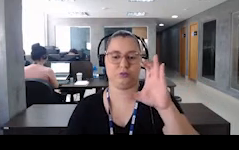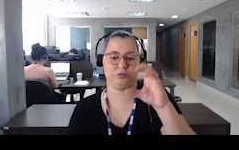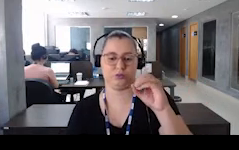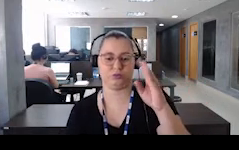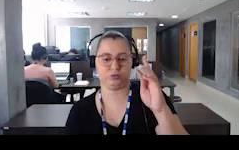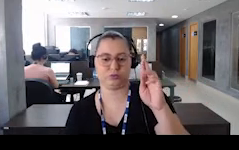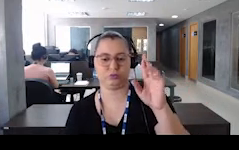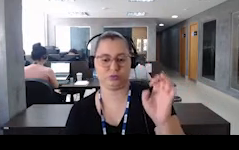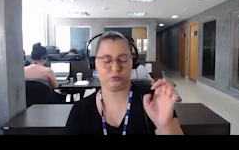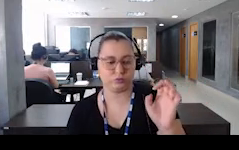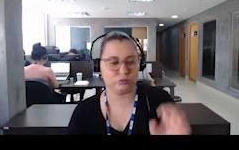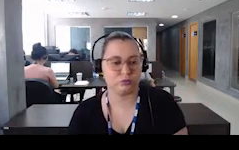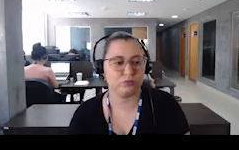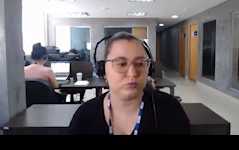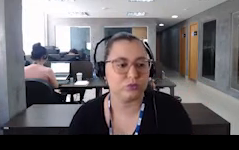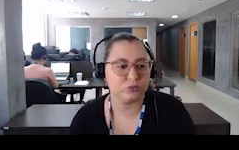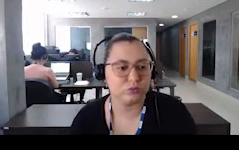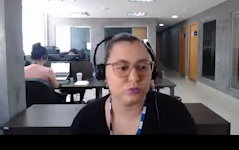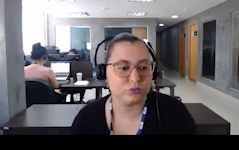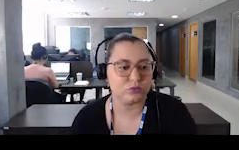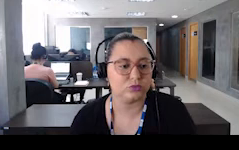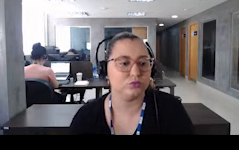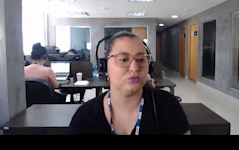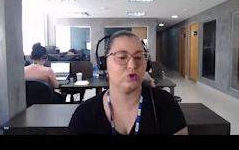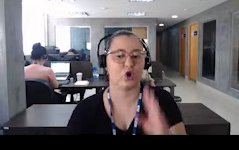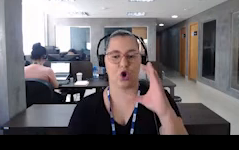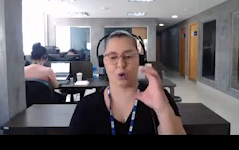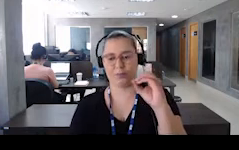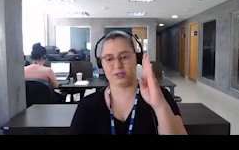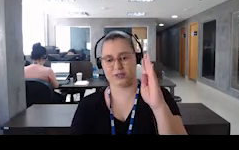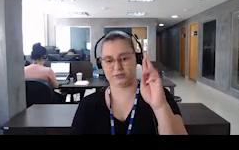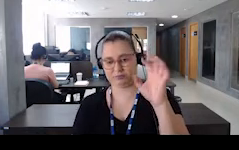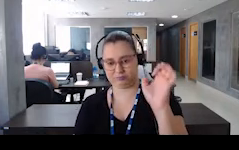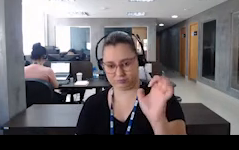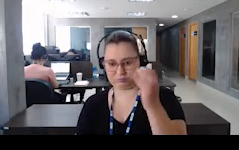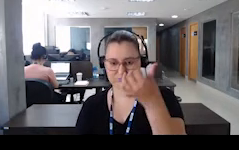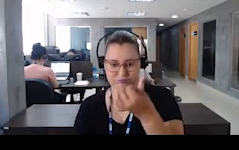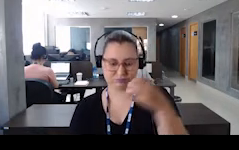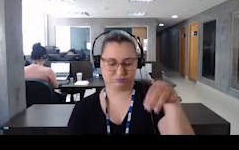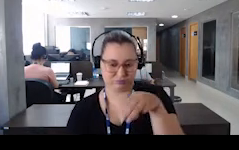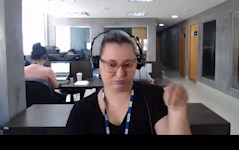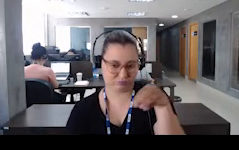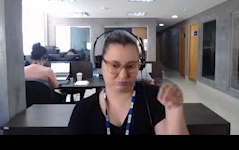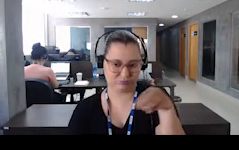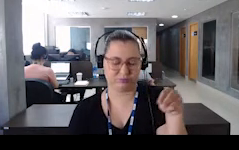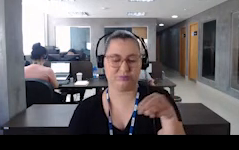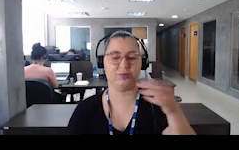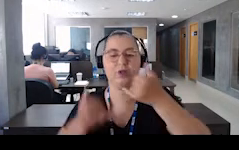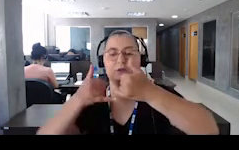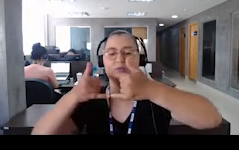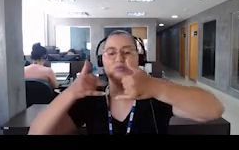cabo de cobre ou de alumínio? Já esqueci, vou olhar aqui. Cabo de cobre, 6 milímetros,